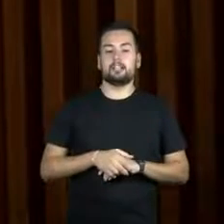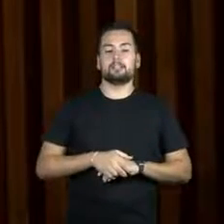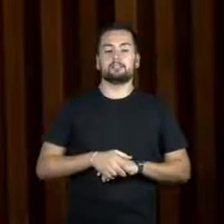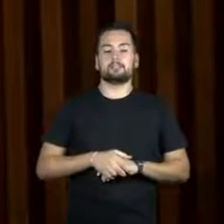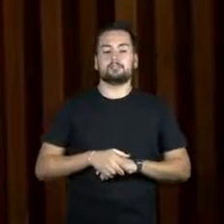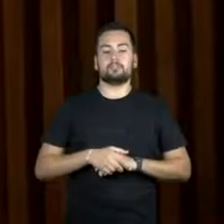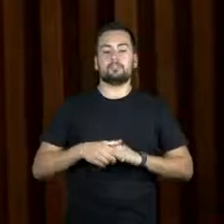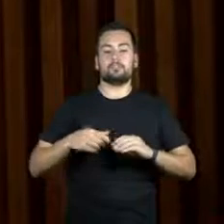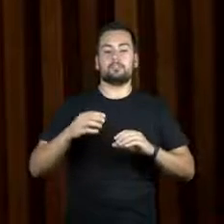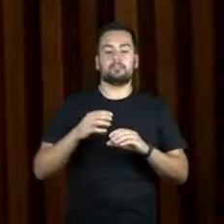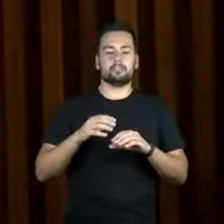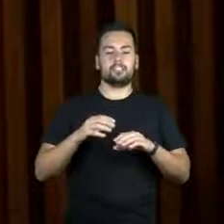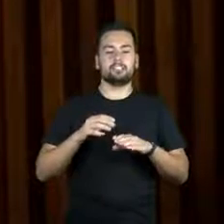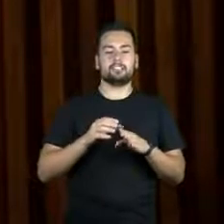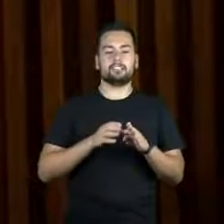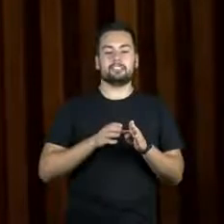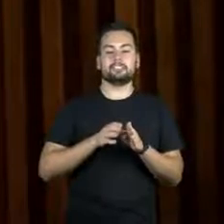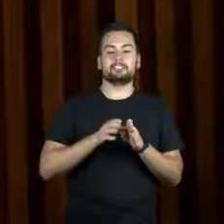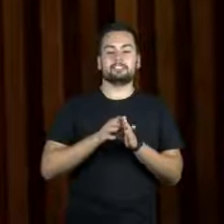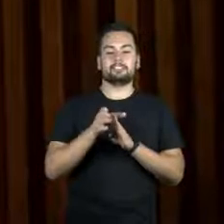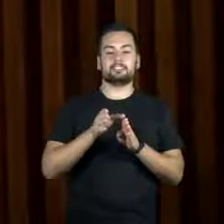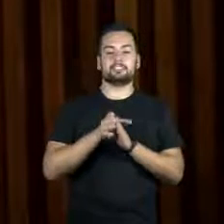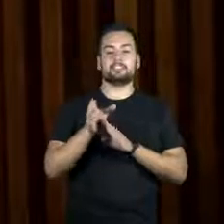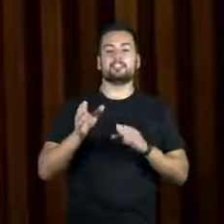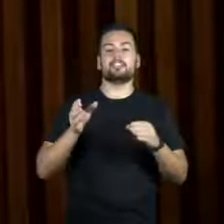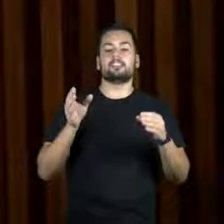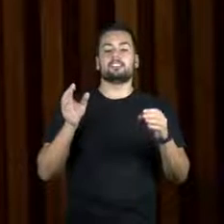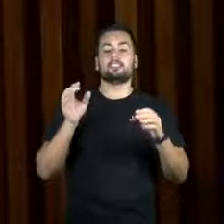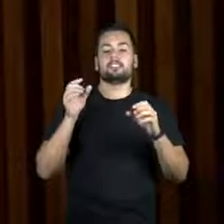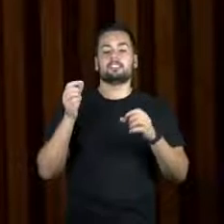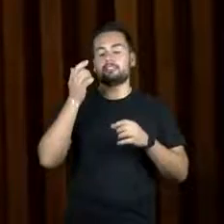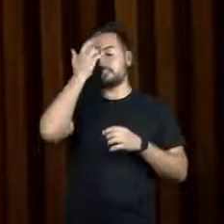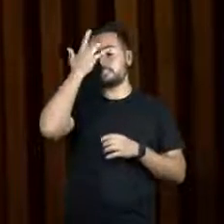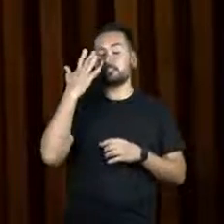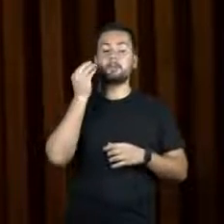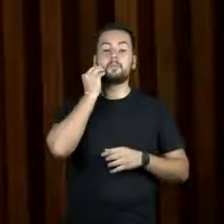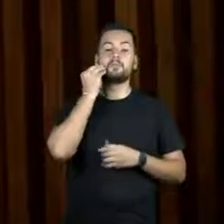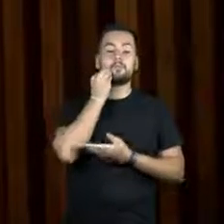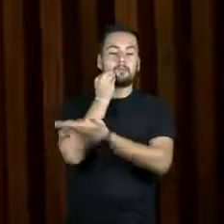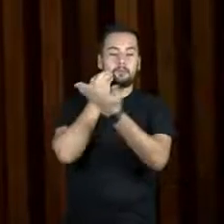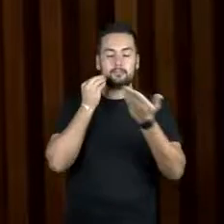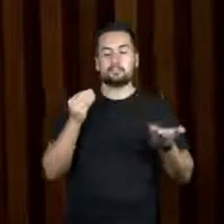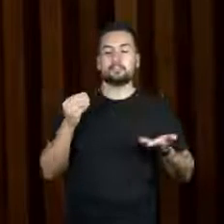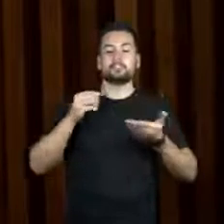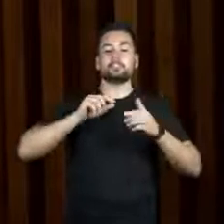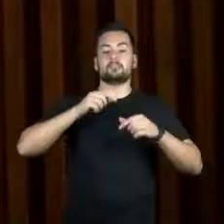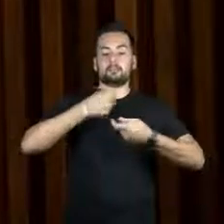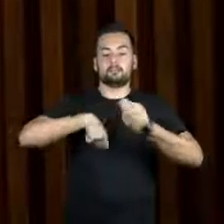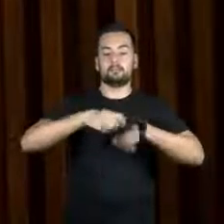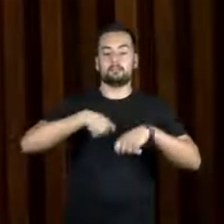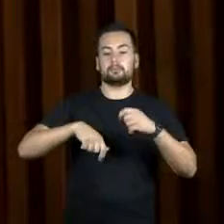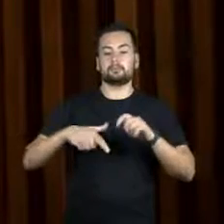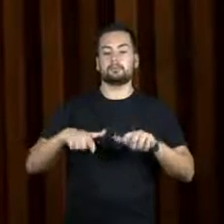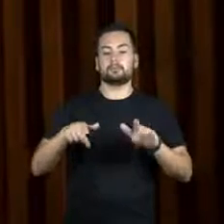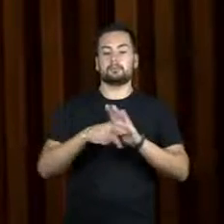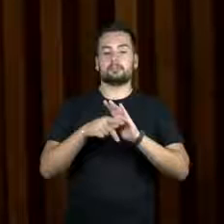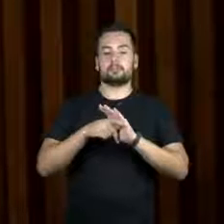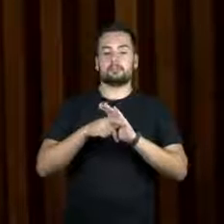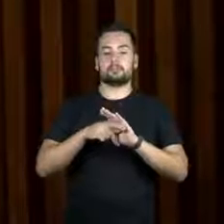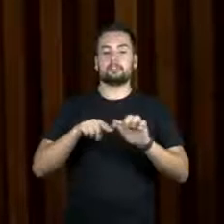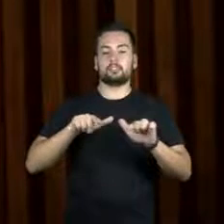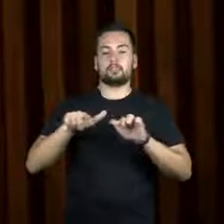Paulo, que pretende ser um facilitador para você alcançar mais oportunidades no mercado de trabalho. Durante o ano de